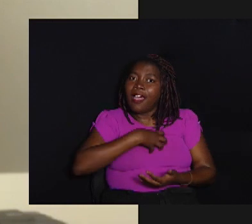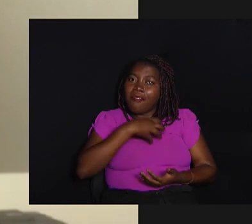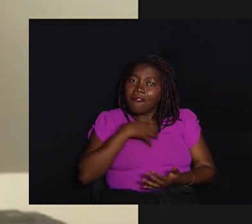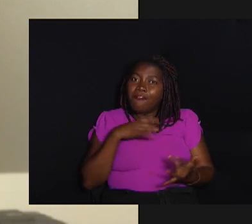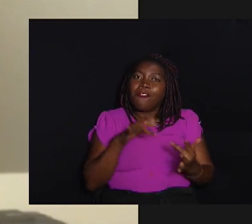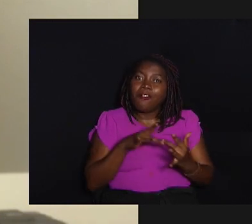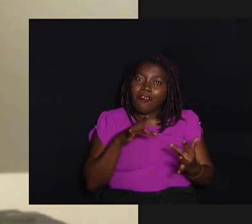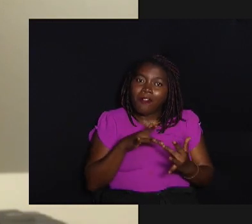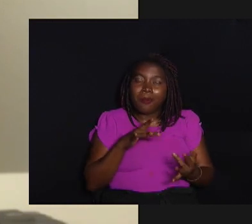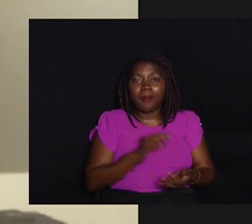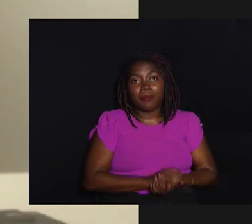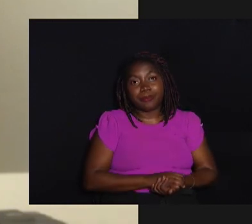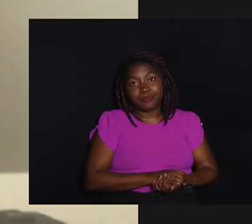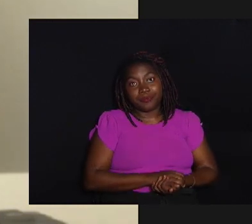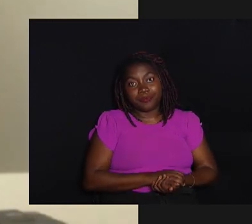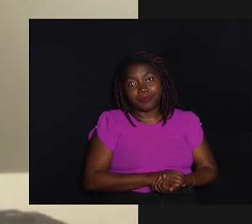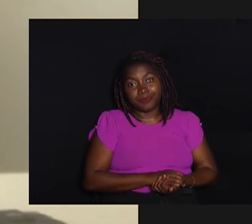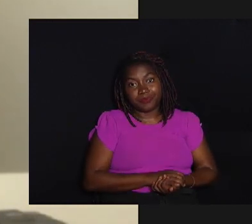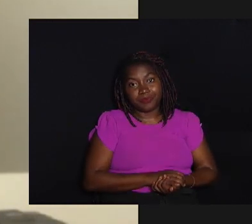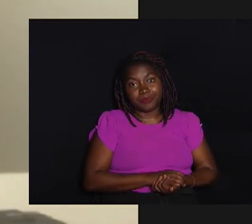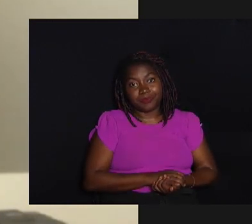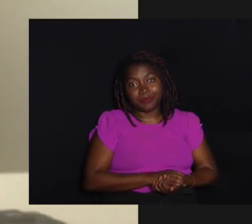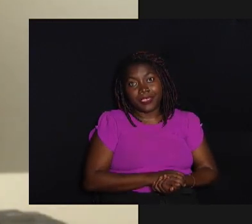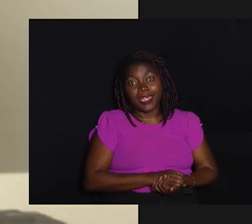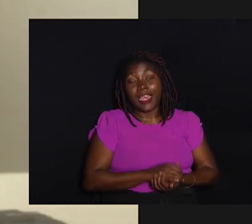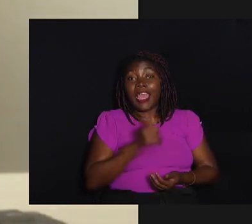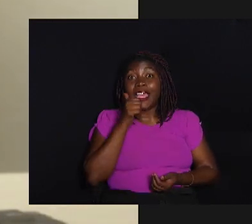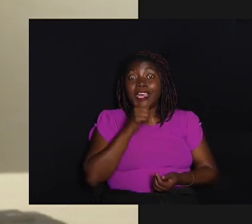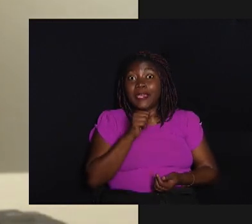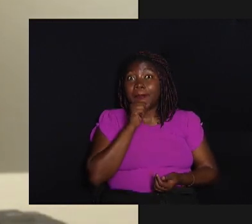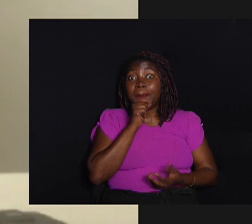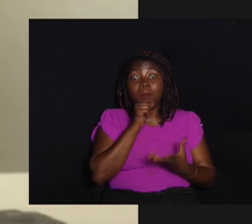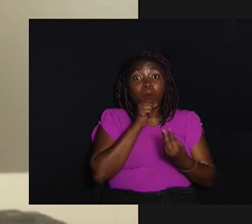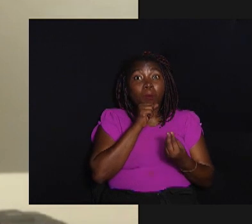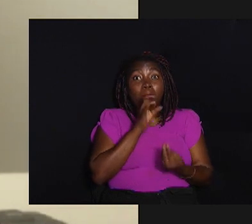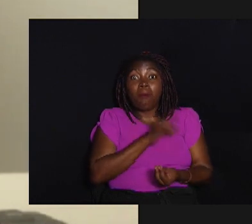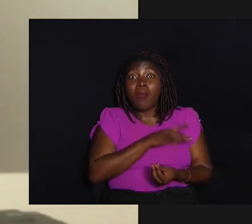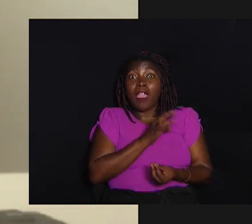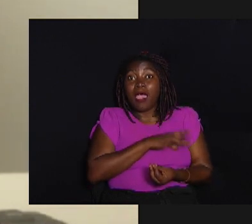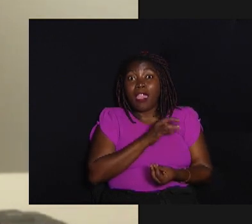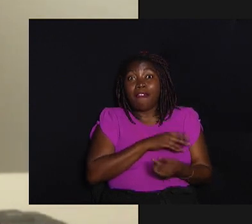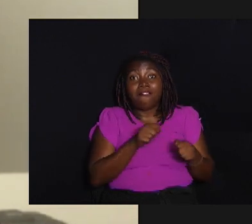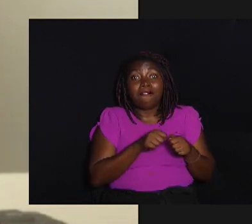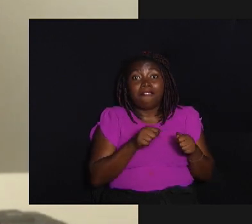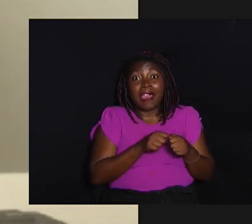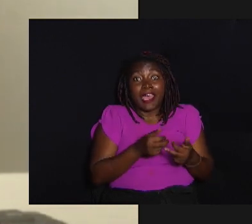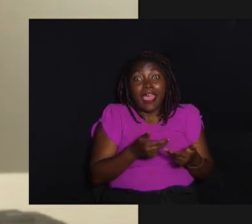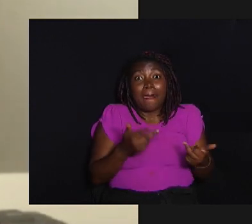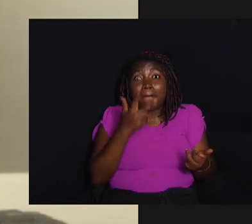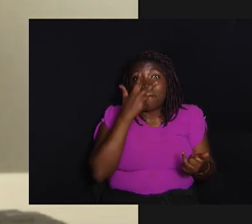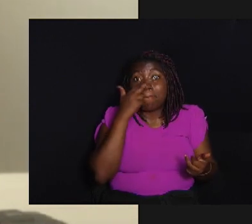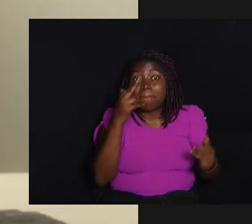né? Nós percebemos as mães muito acuadas, com medo de fazerem algo que pode parecer uma